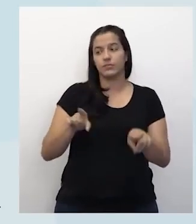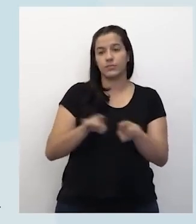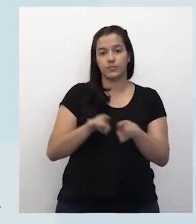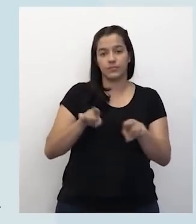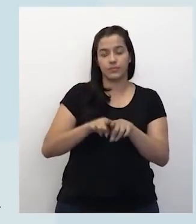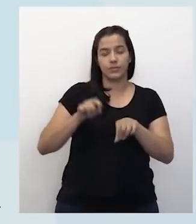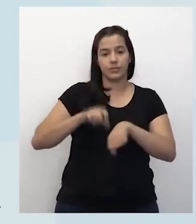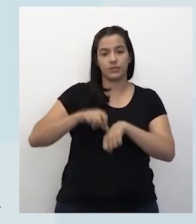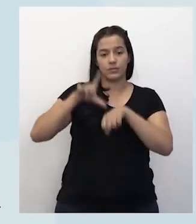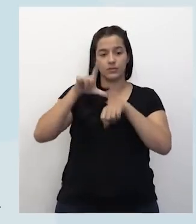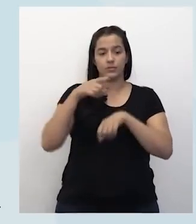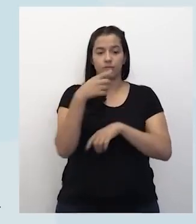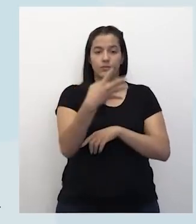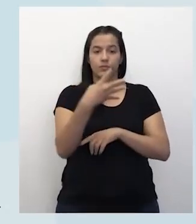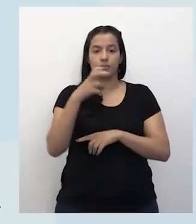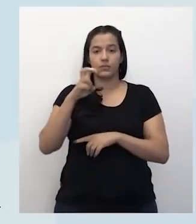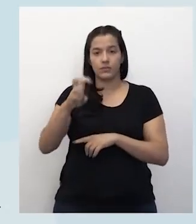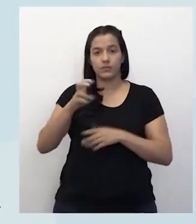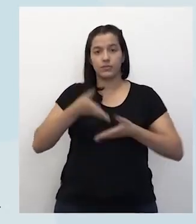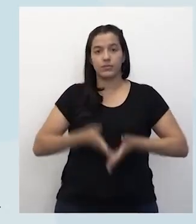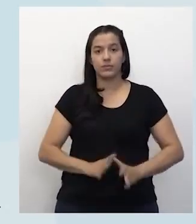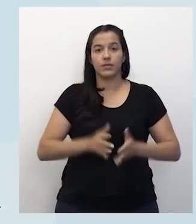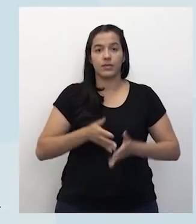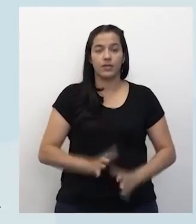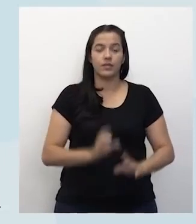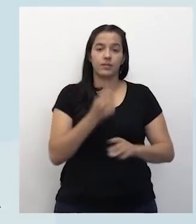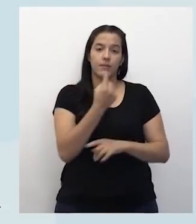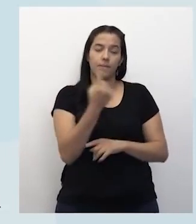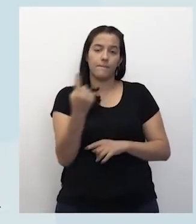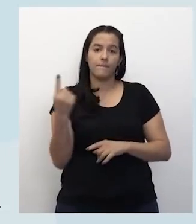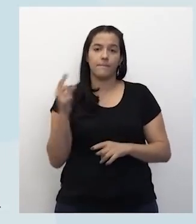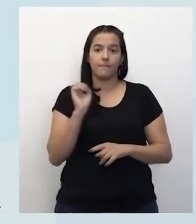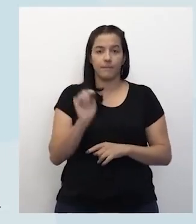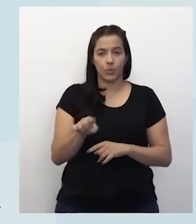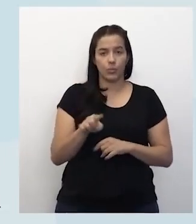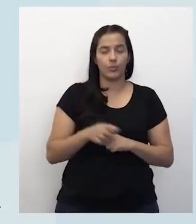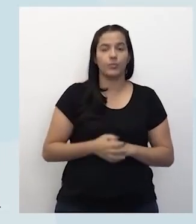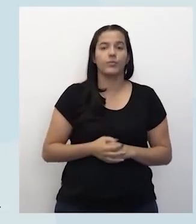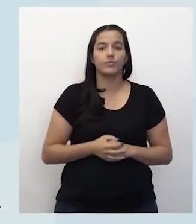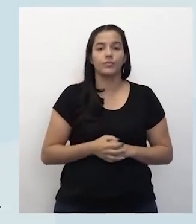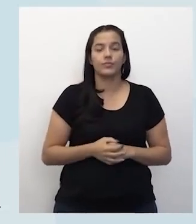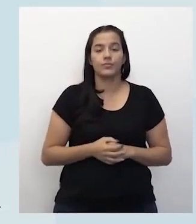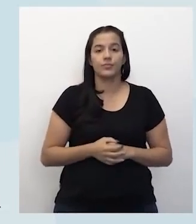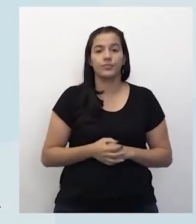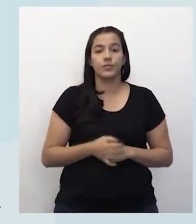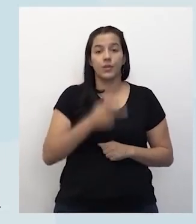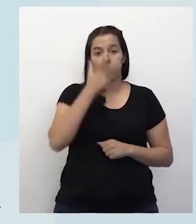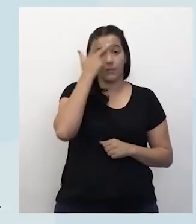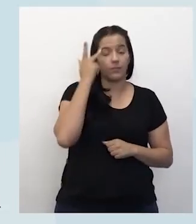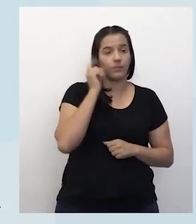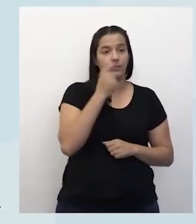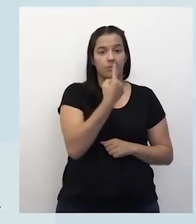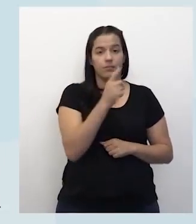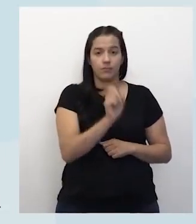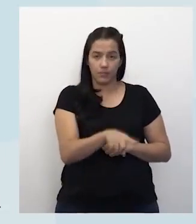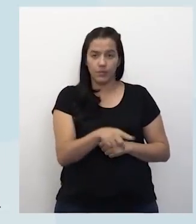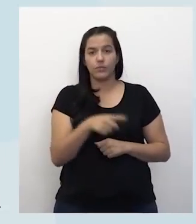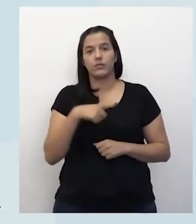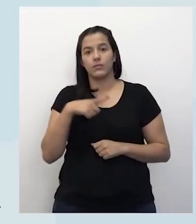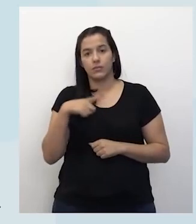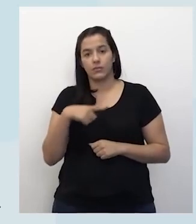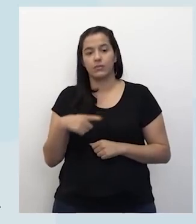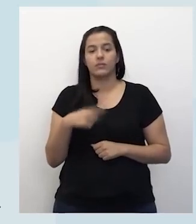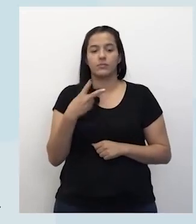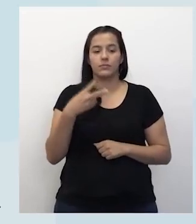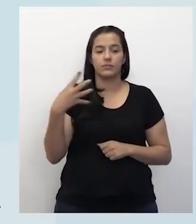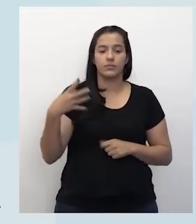45, né, crianças que nascem a cada 1.000. Tá, então é interessante retratar isso, 1.000 habitantes aí nesse caso aí. Vamos lá para a